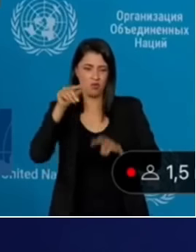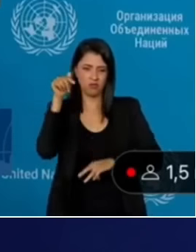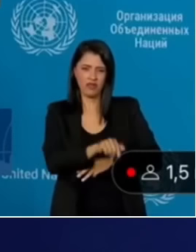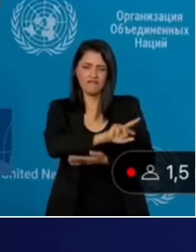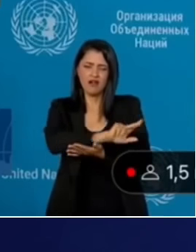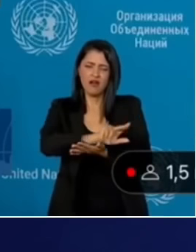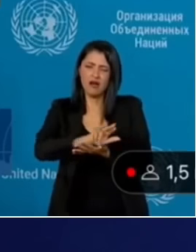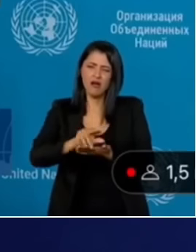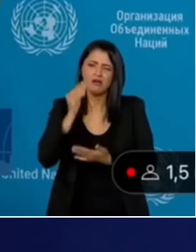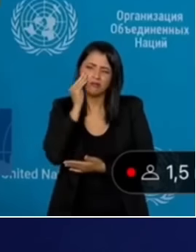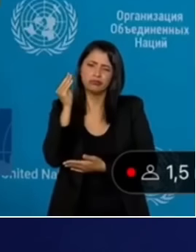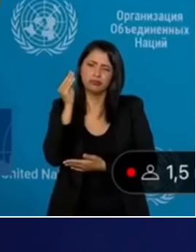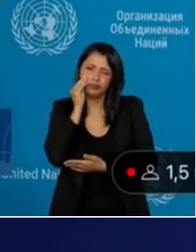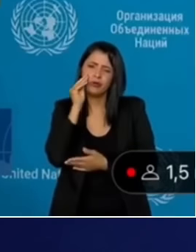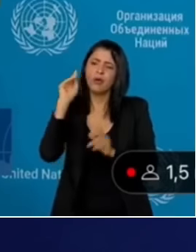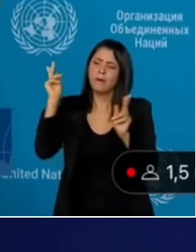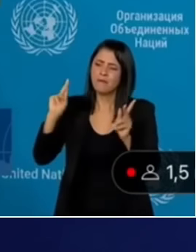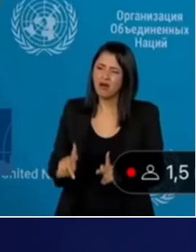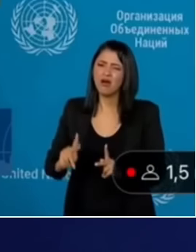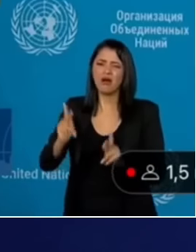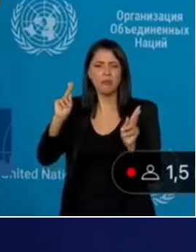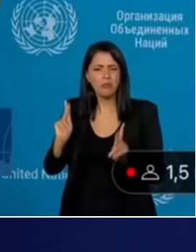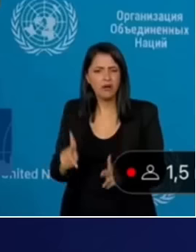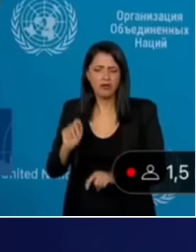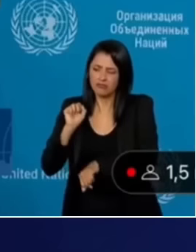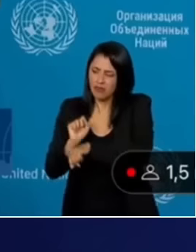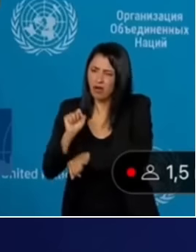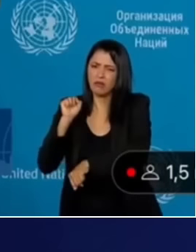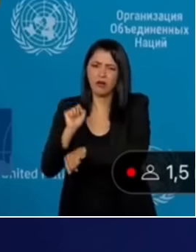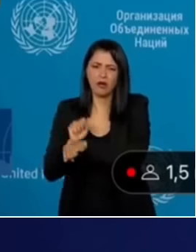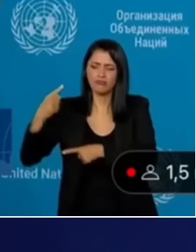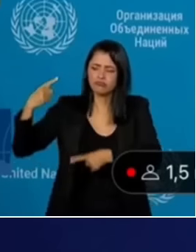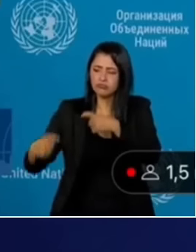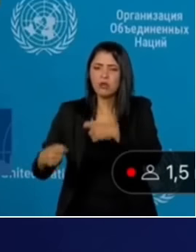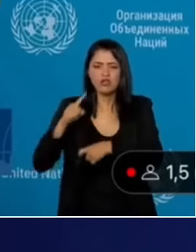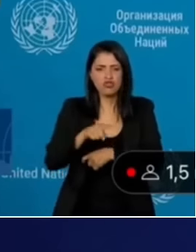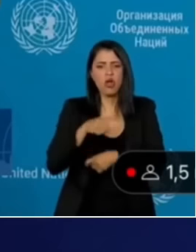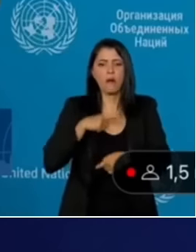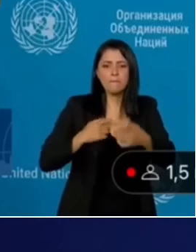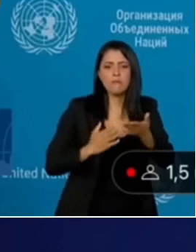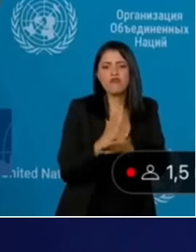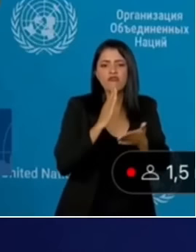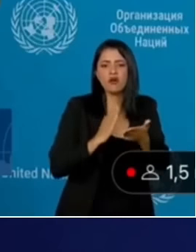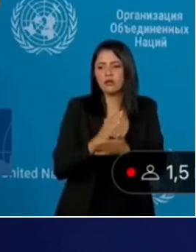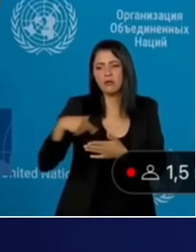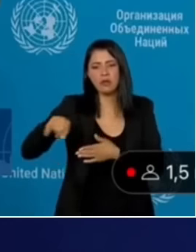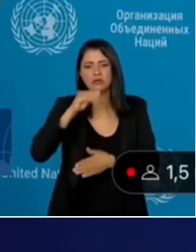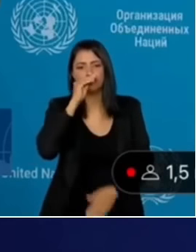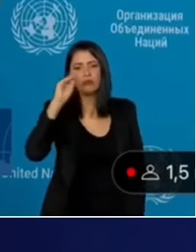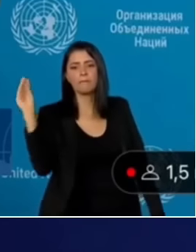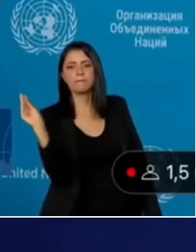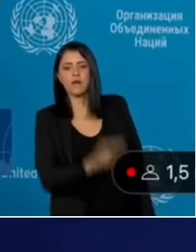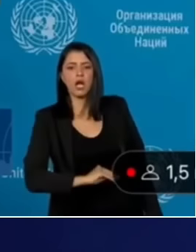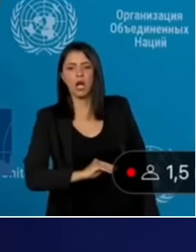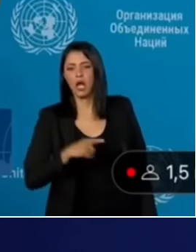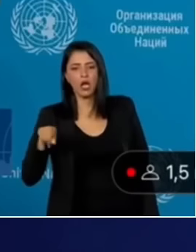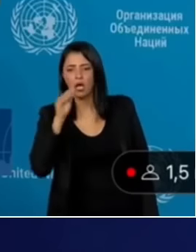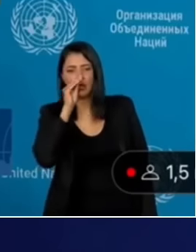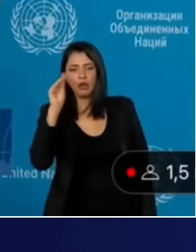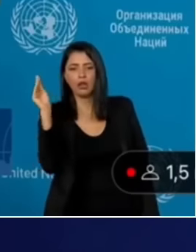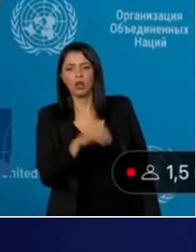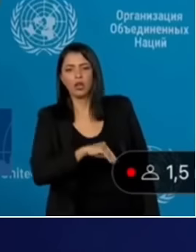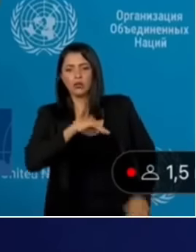várias tentativas de paz e de cessar fogo foram aprovadas e que ele não cumpre simplesmente